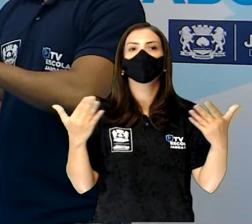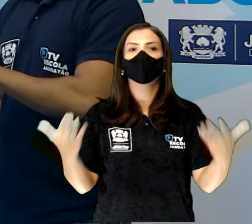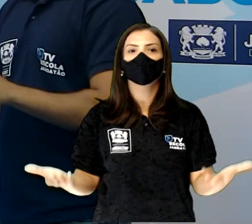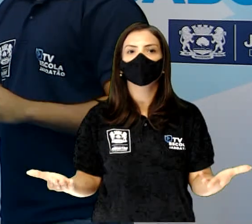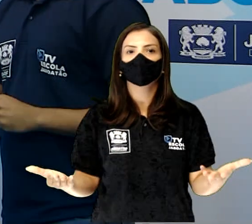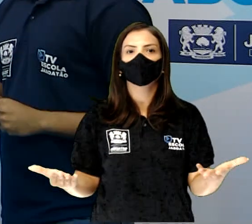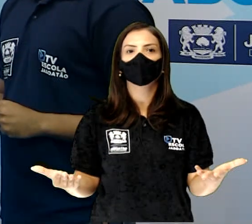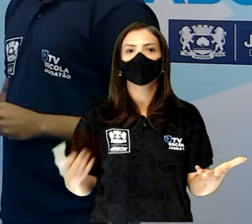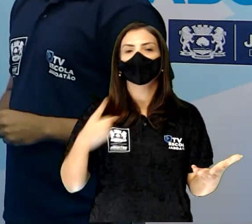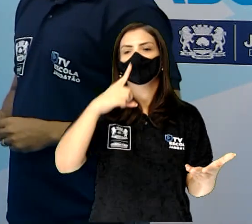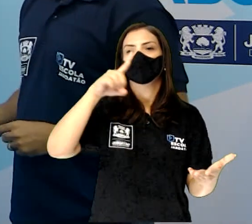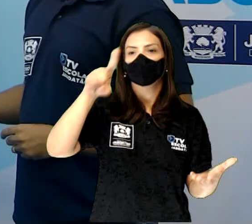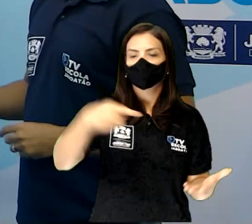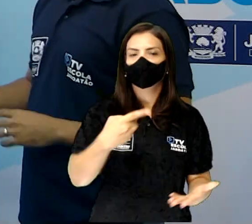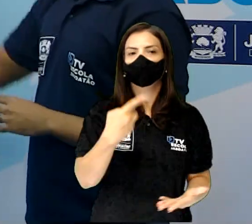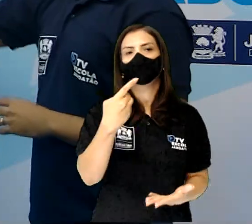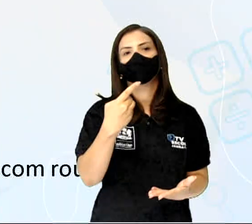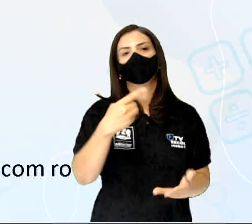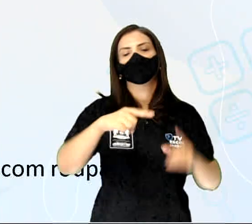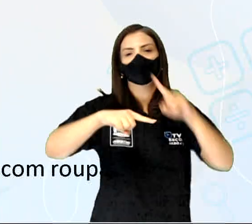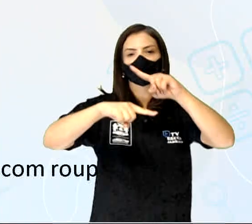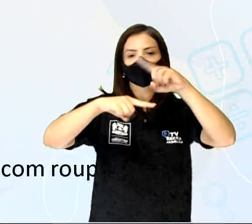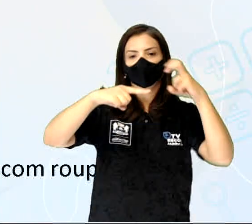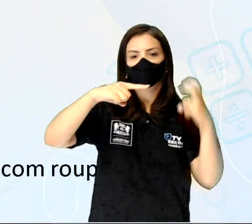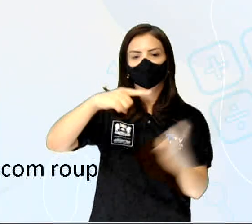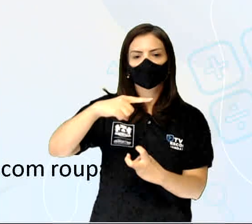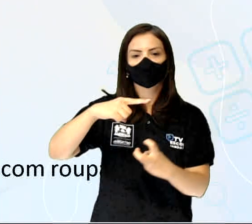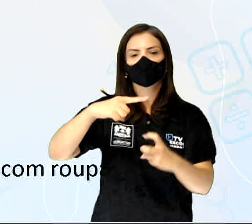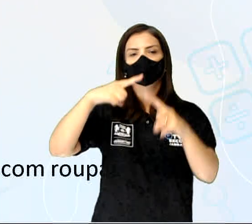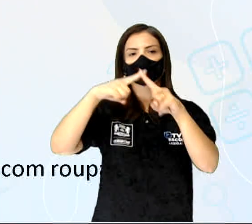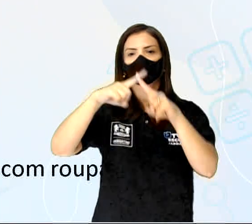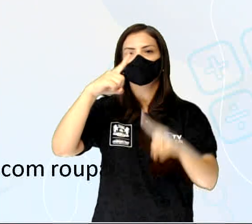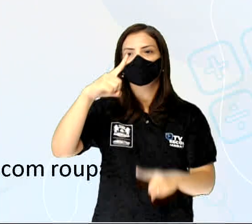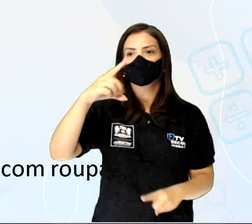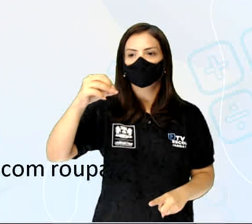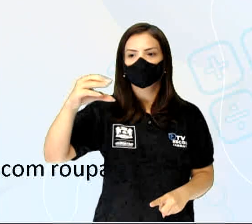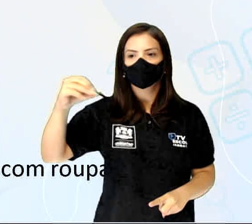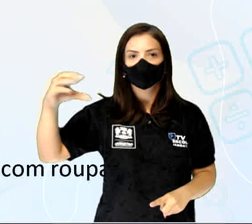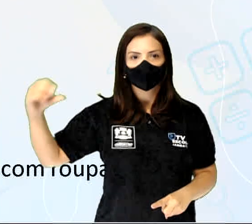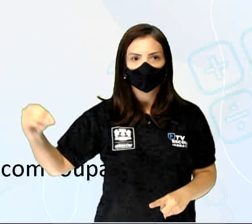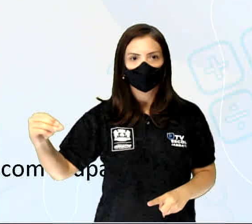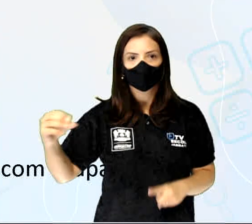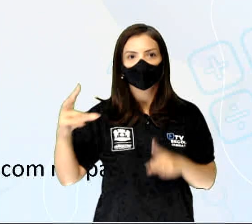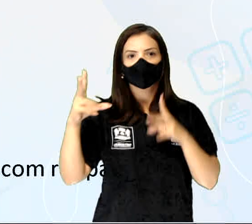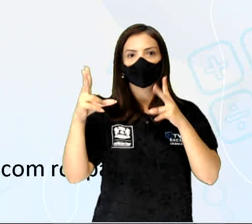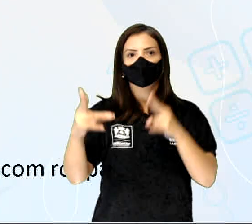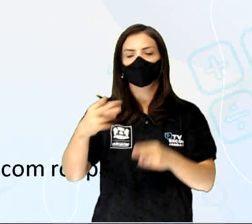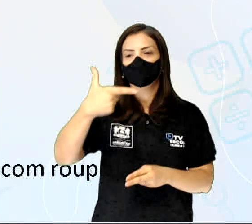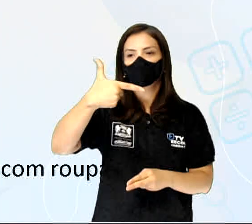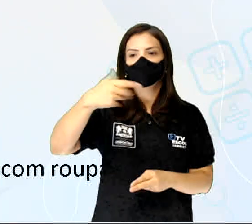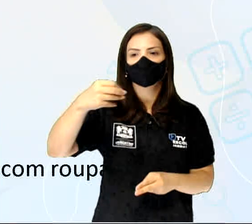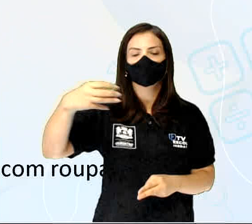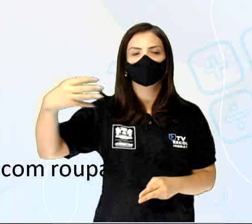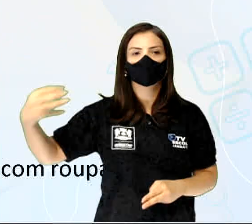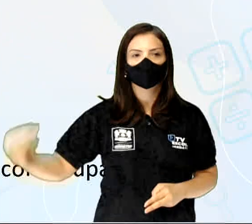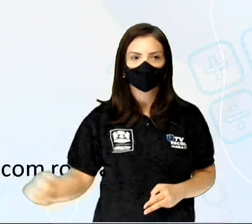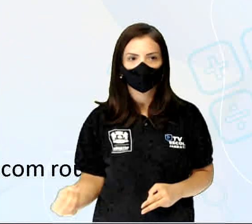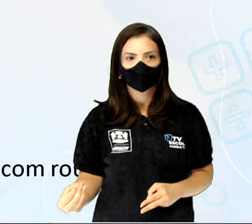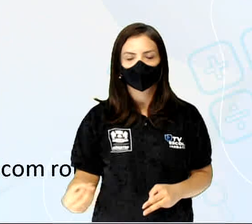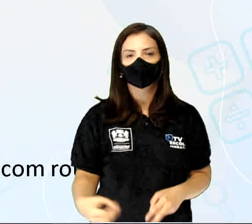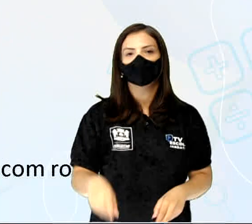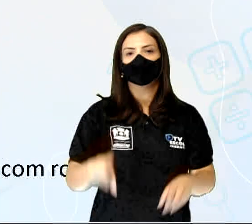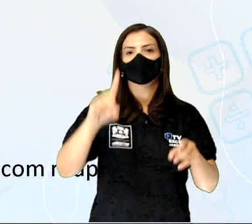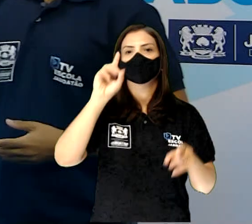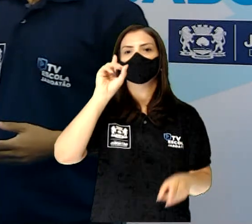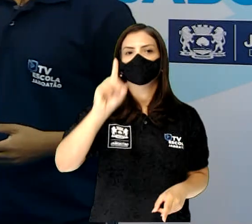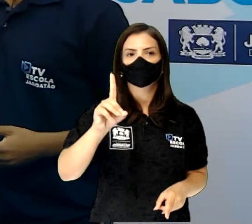sobrou. E 1/5 de 1.000 vai dar R$200. E a letra D, quanto ele gastou em outras despesas? Em outras despesas, ele